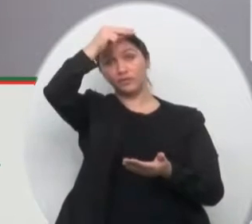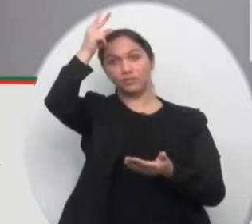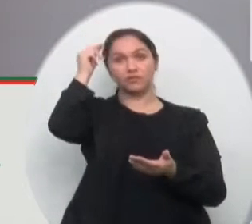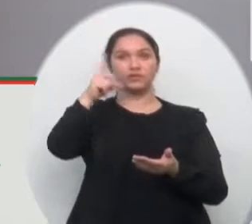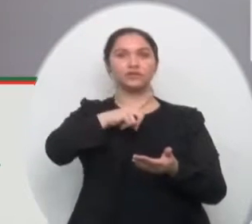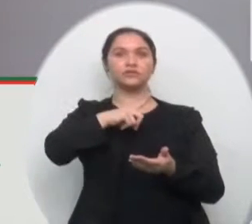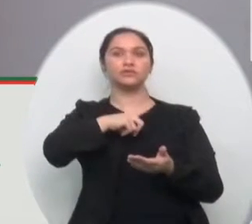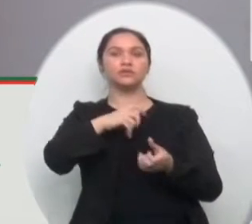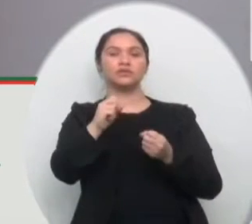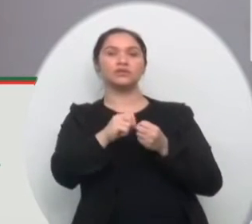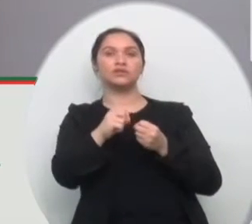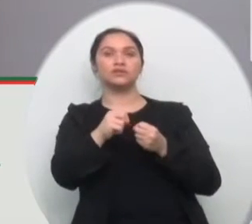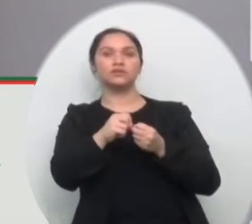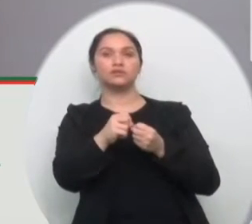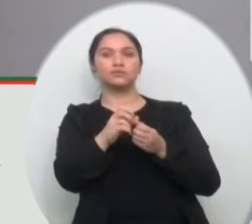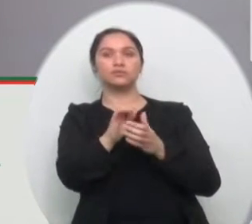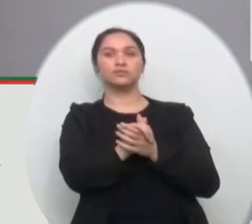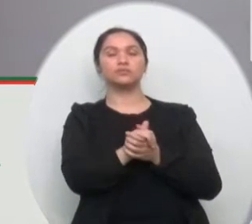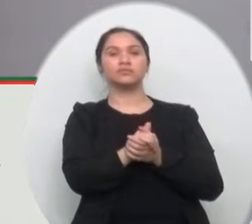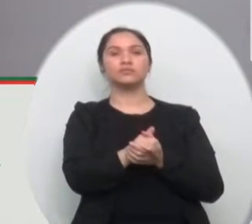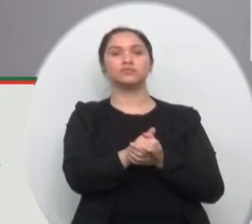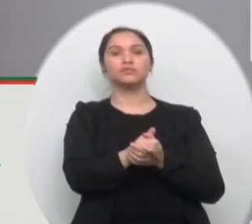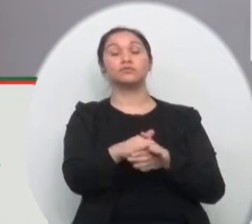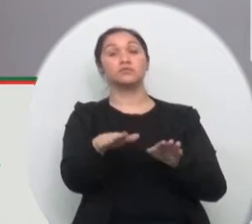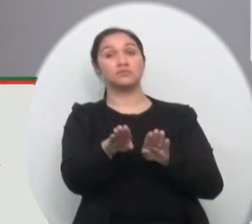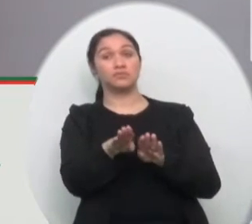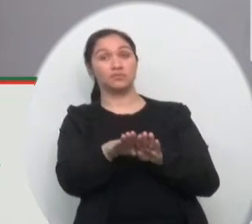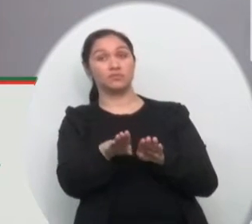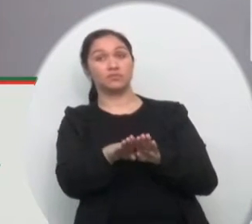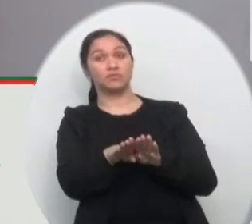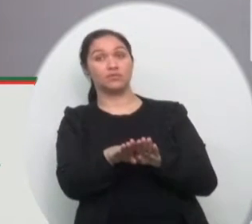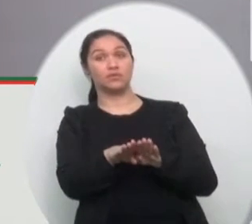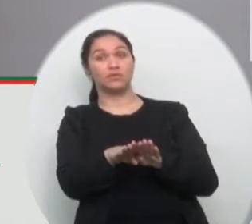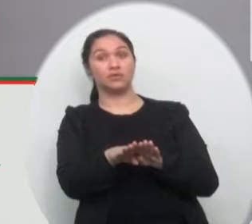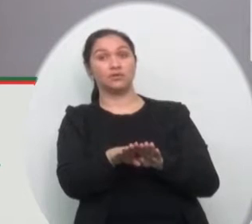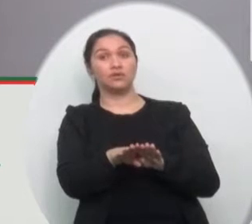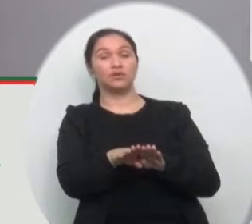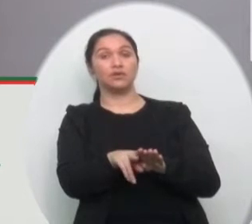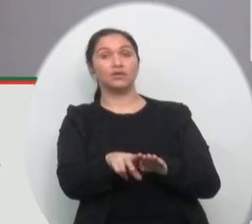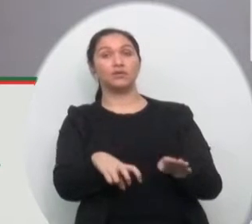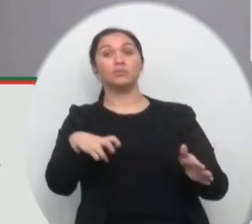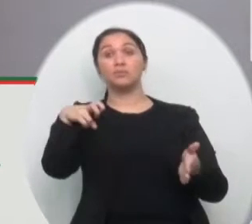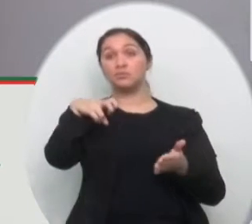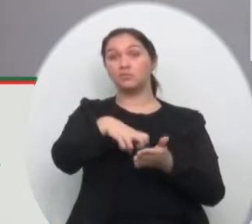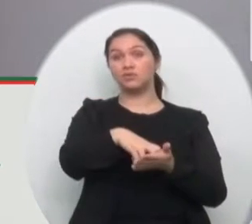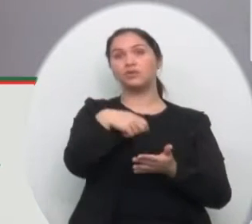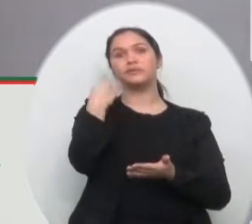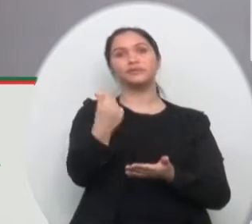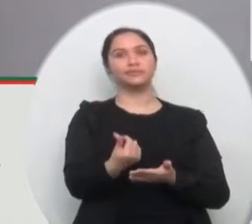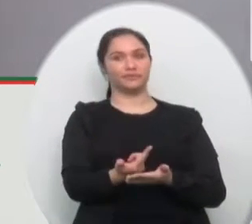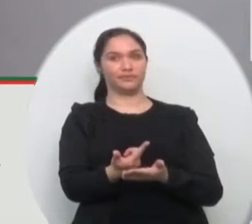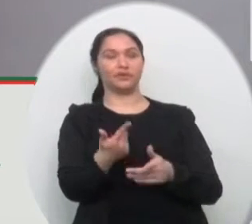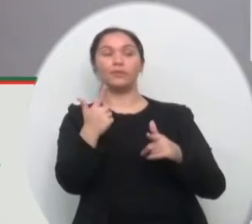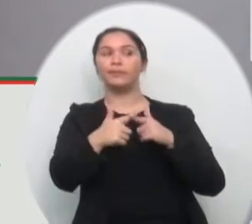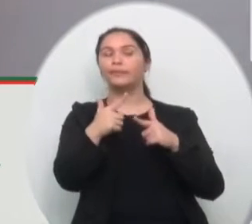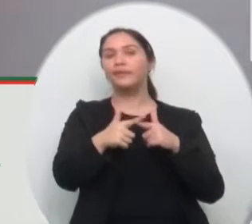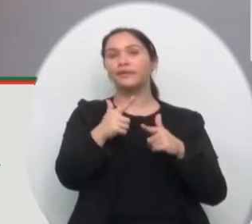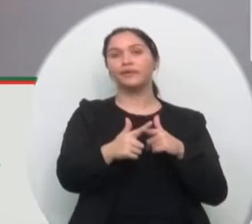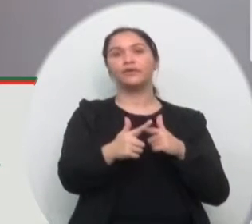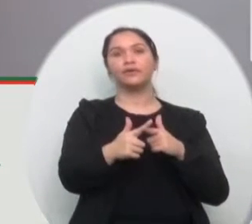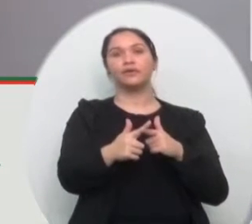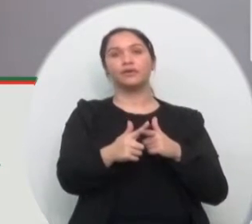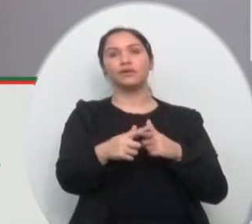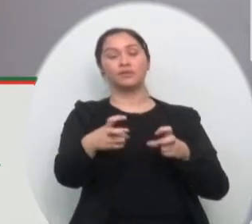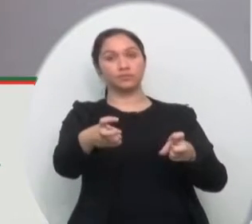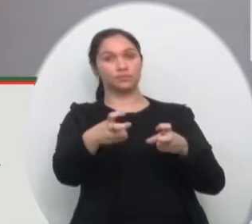Porque o que essa empresa está fazendo... realmente é algo assim que traz uma indignação, não só de vocês,